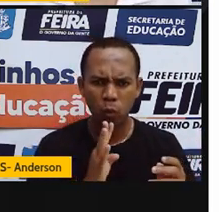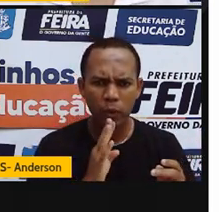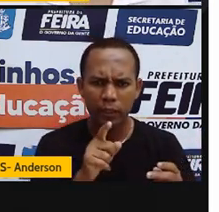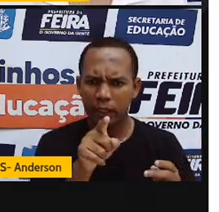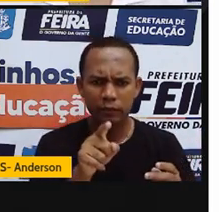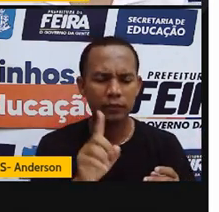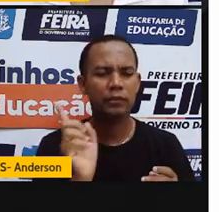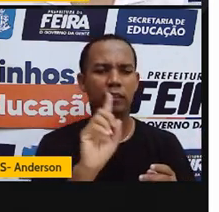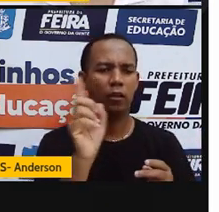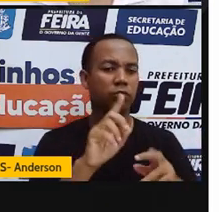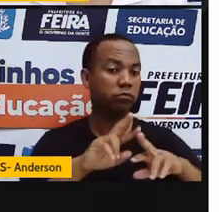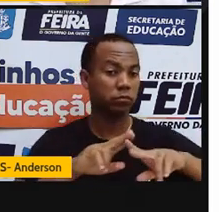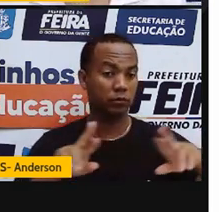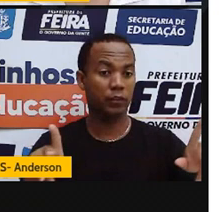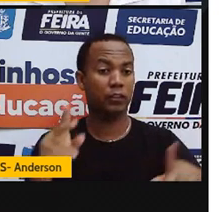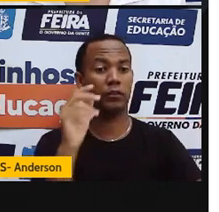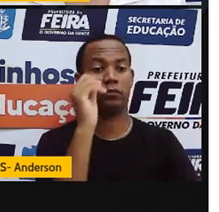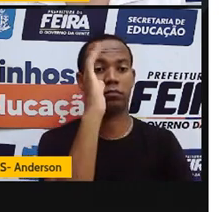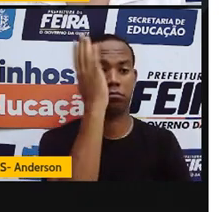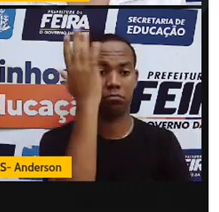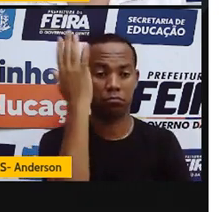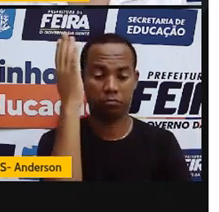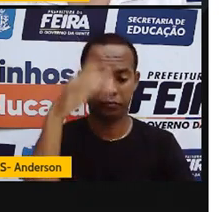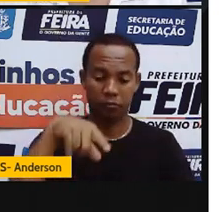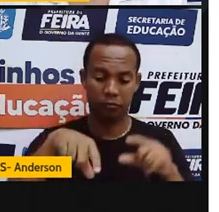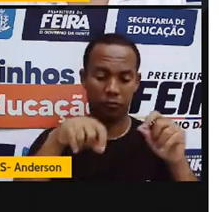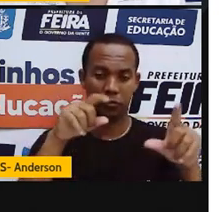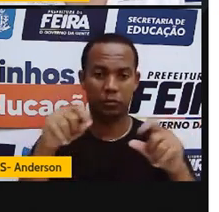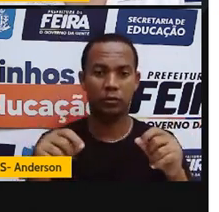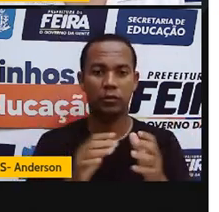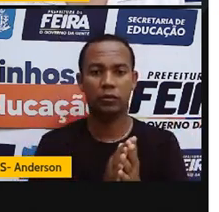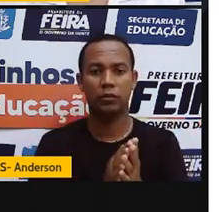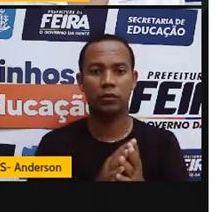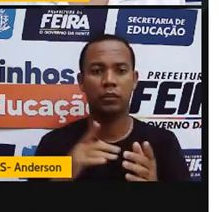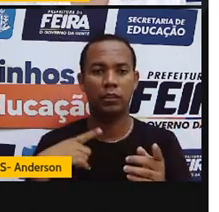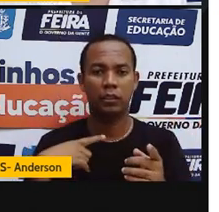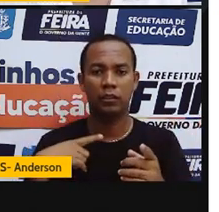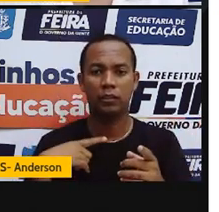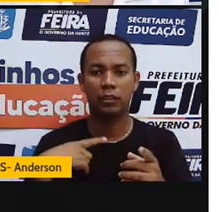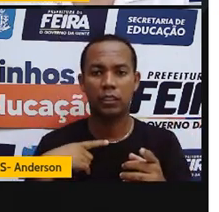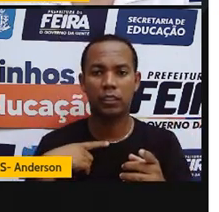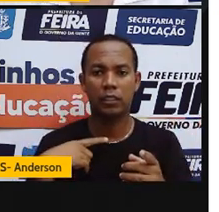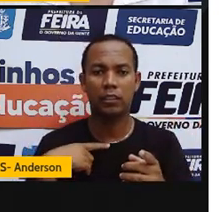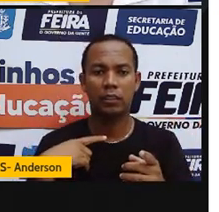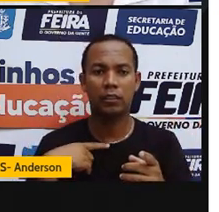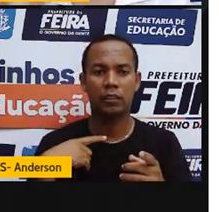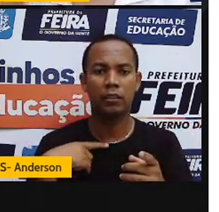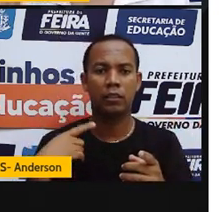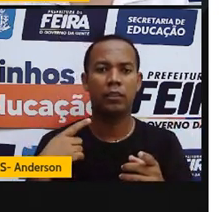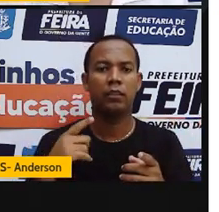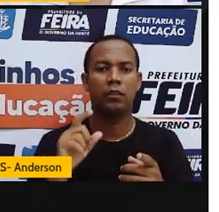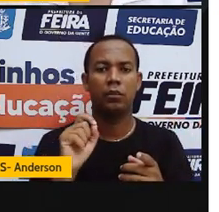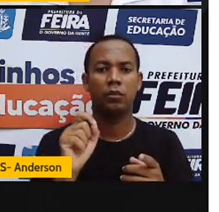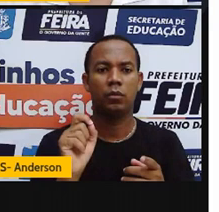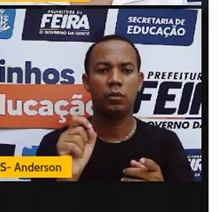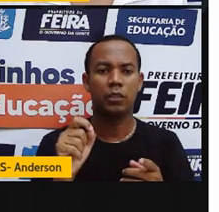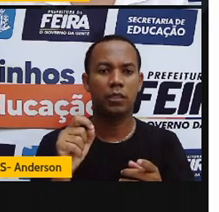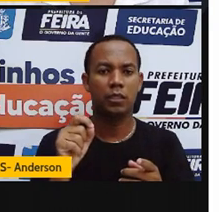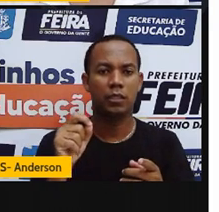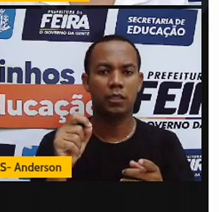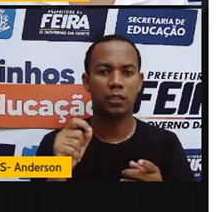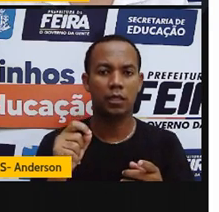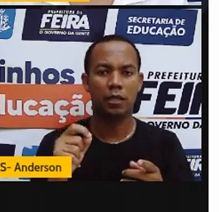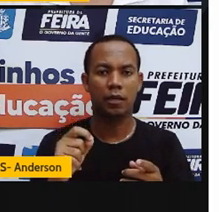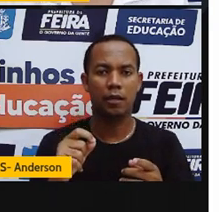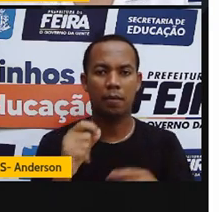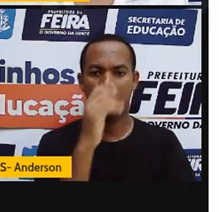plantas medicinais, elas são utilizadas até os dias de hoje. Babosa que a gente usa. Tem gente que a Pró usa no cabelo, mas tem gente